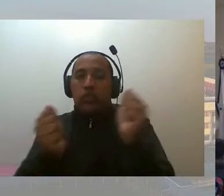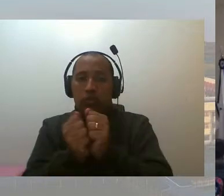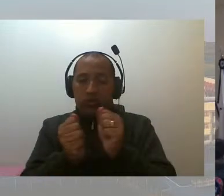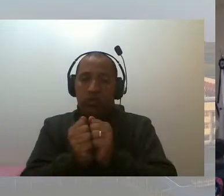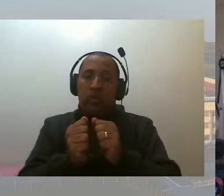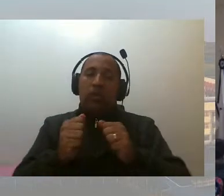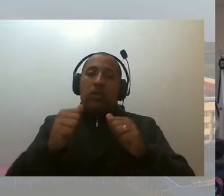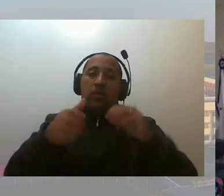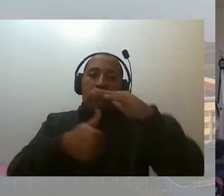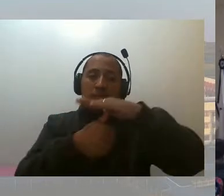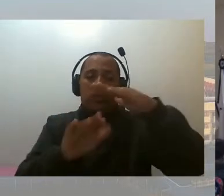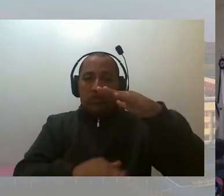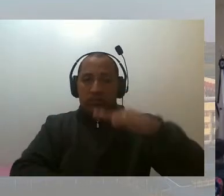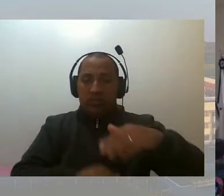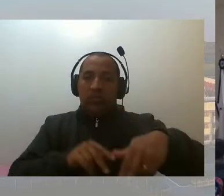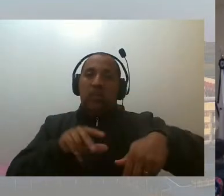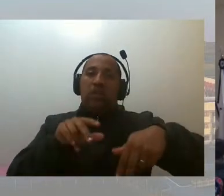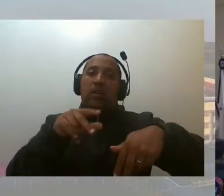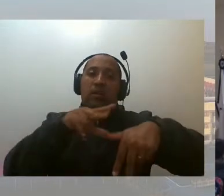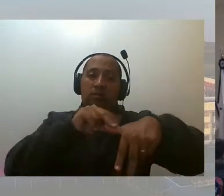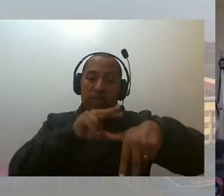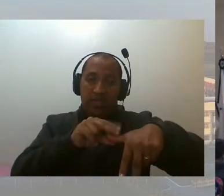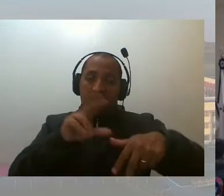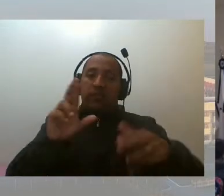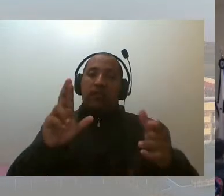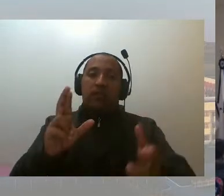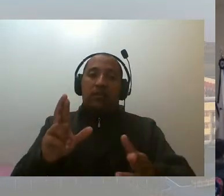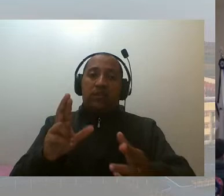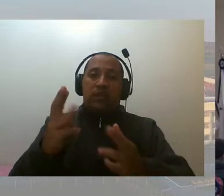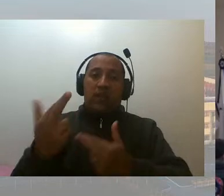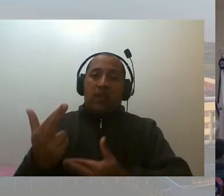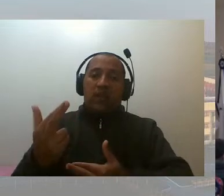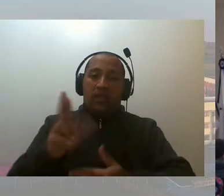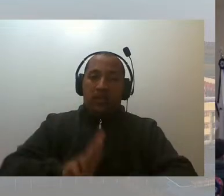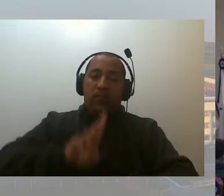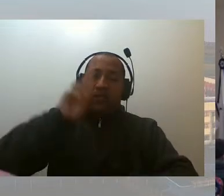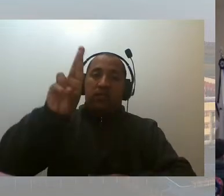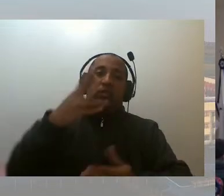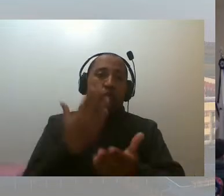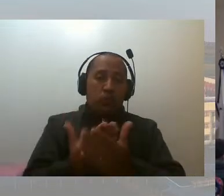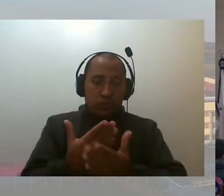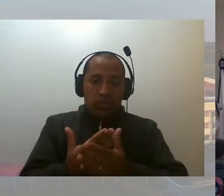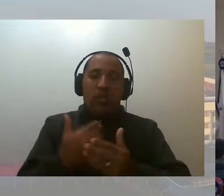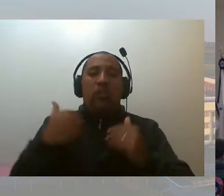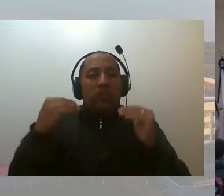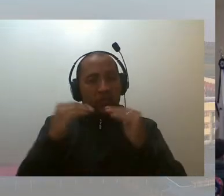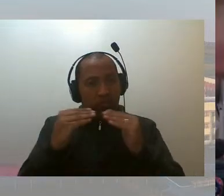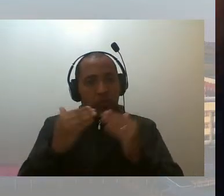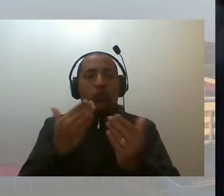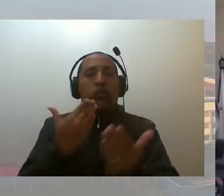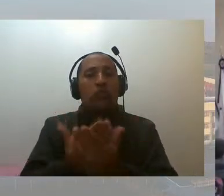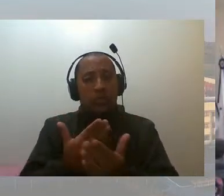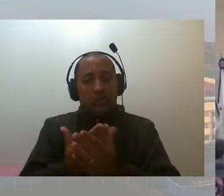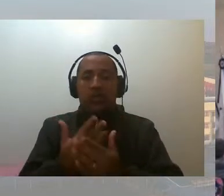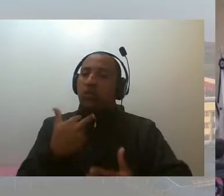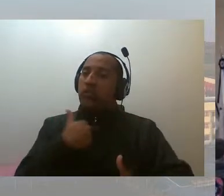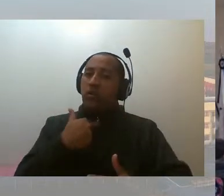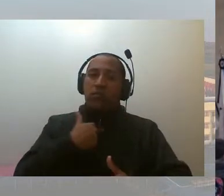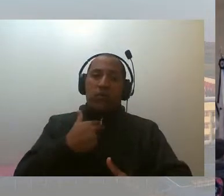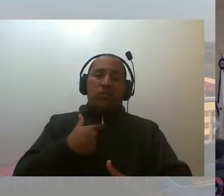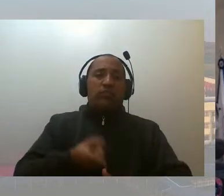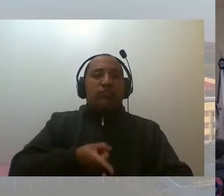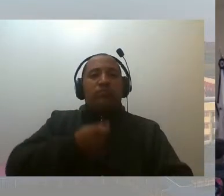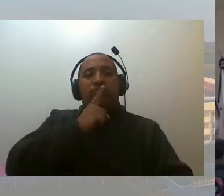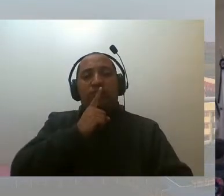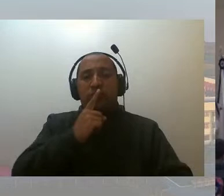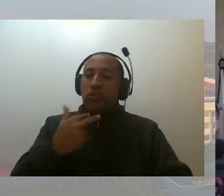e meus colegas da representação docente. Bom, eu concordo que o movimento estudantil não pode ser cerceado, não pode